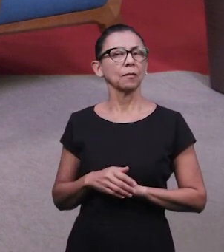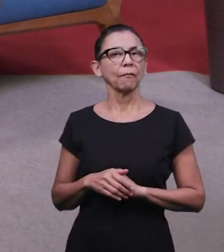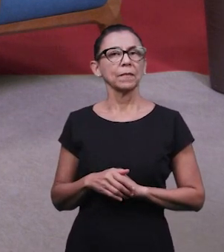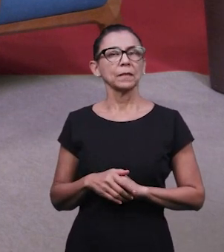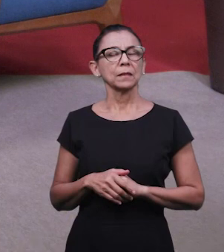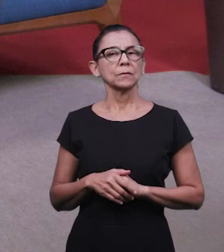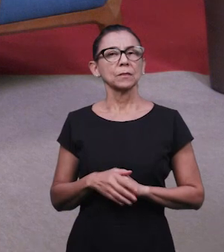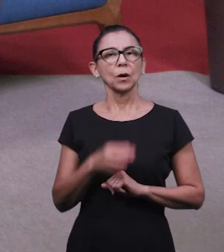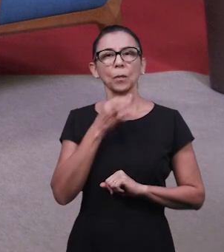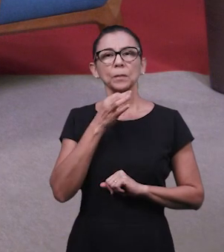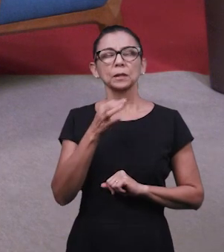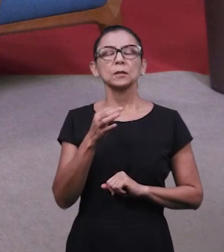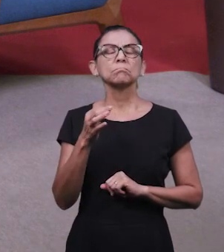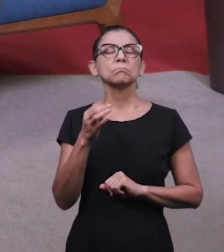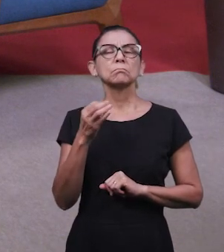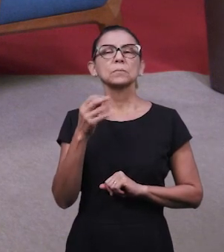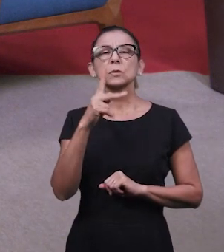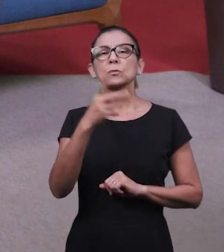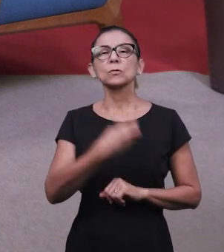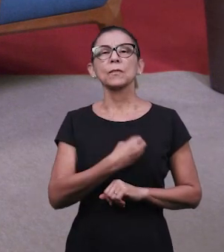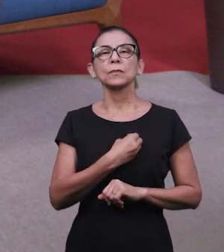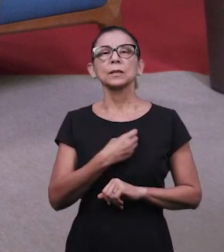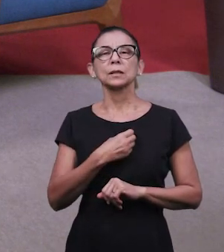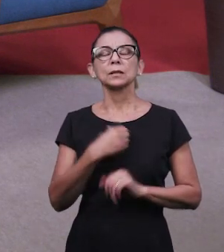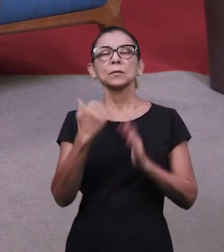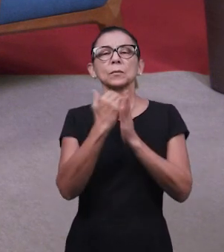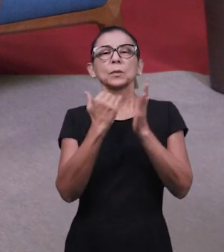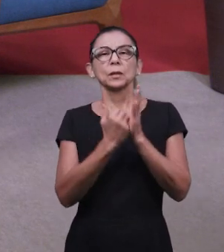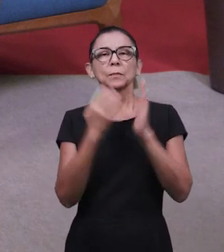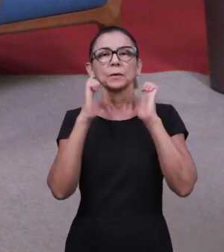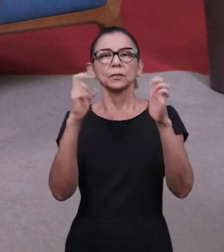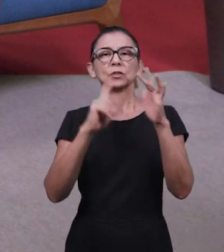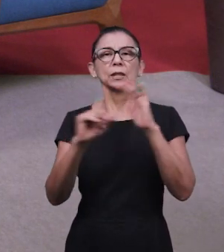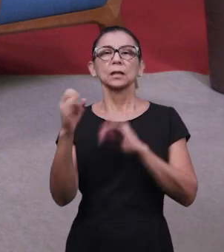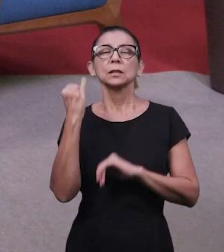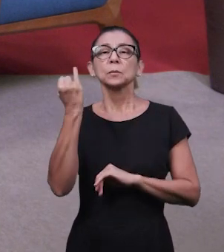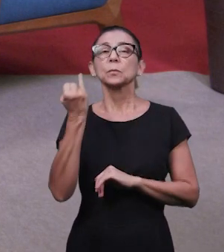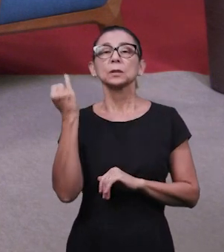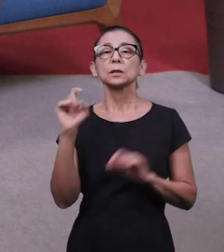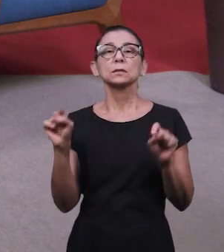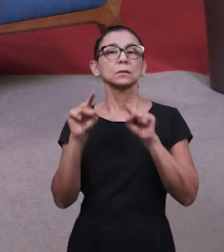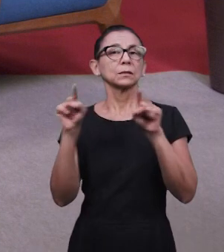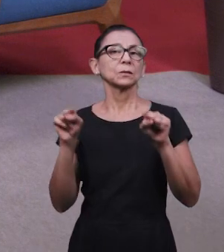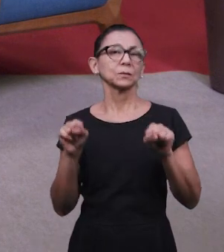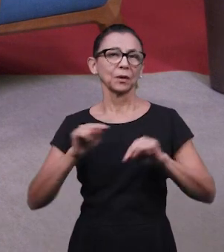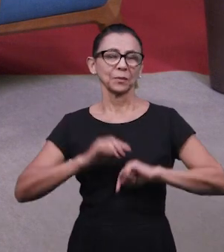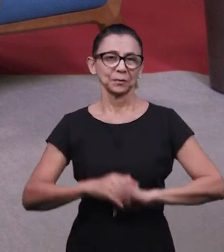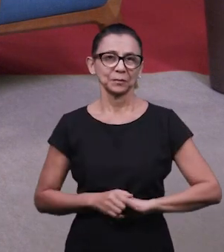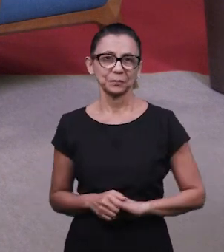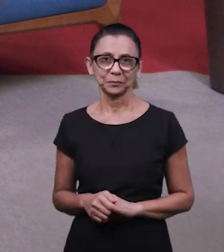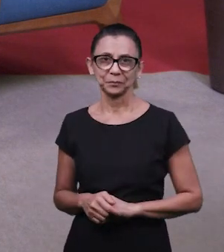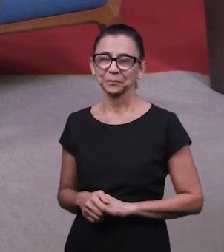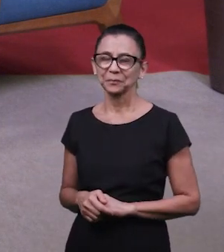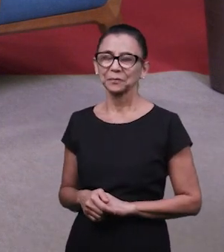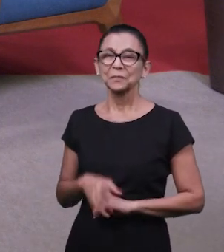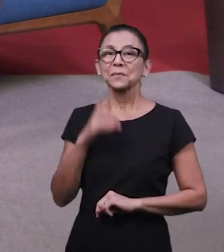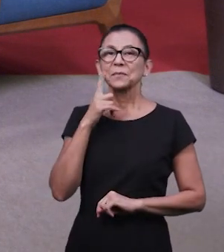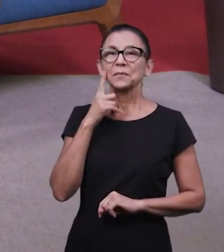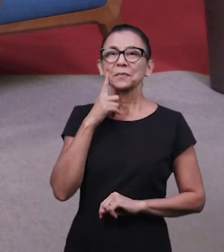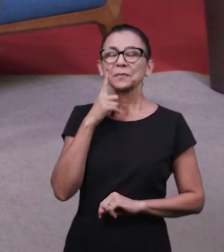aqui. E você está vendo agora um QR Code na tela e você pode também enviar a sua mensagem. Esse primeiro QR Code que a gente mostra agora no início do